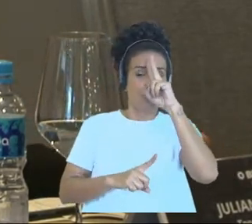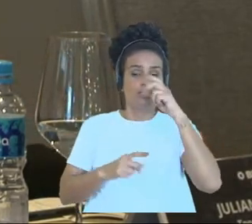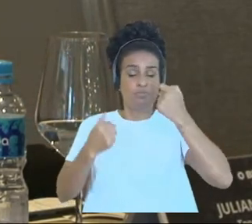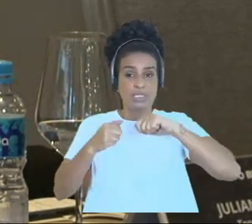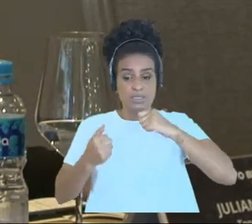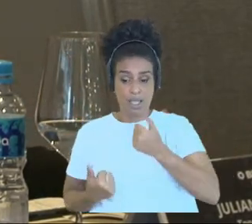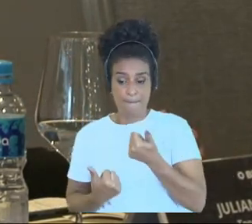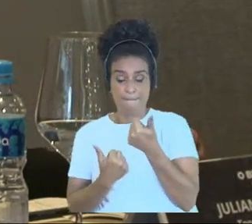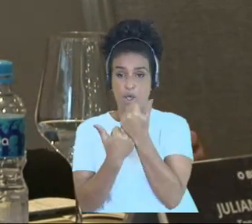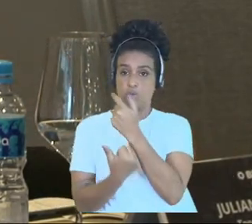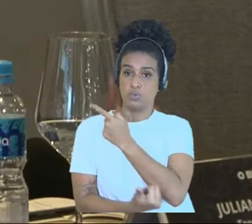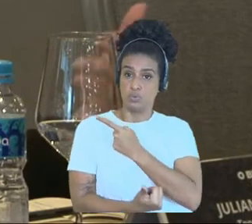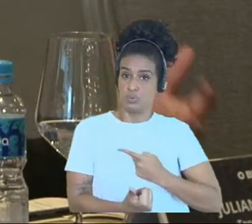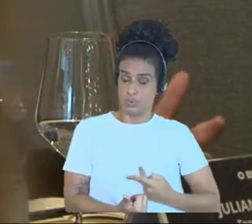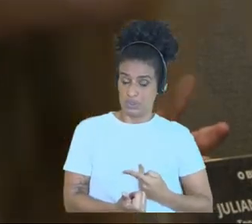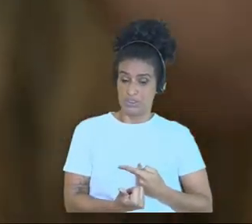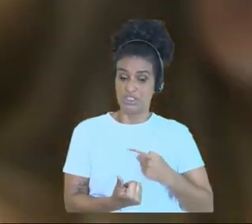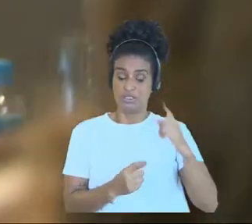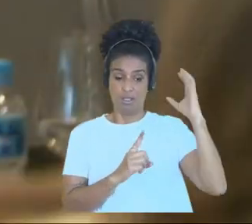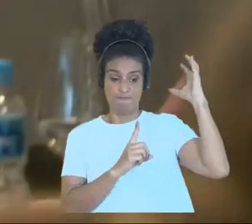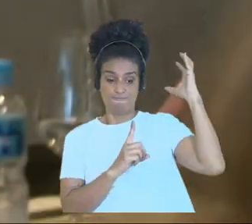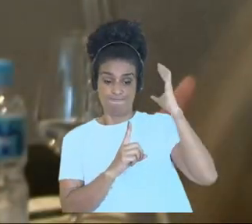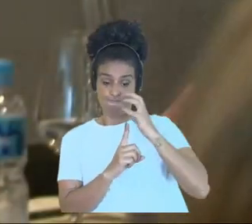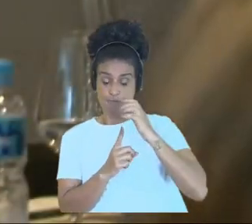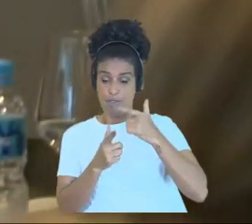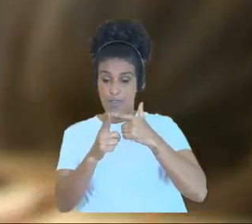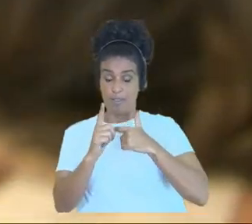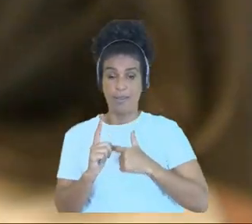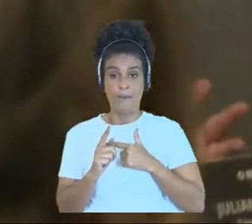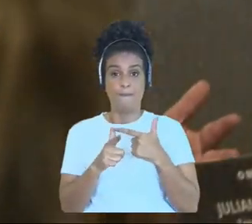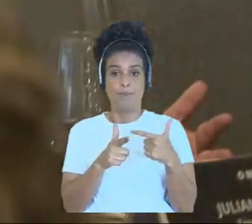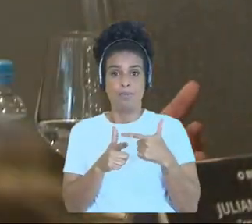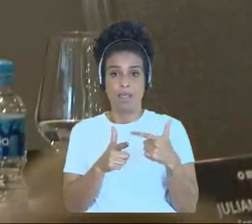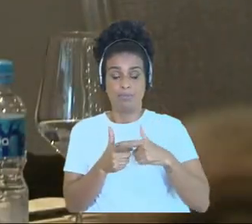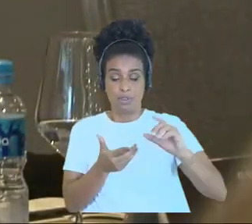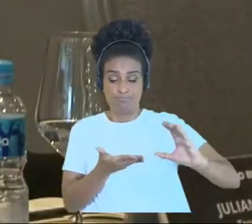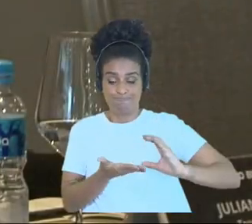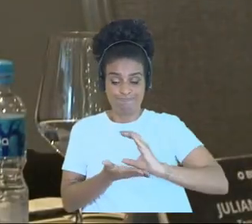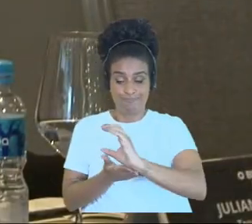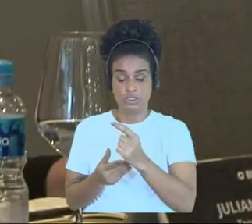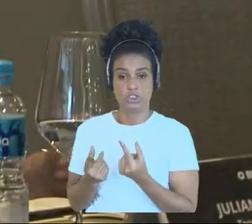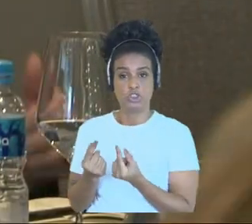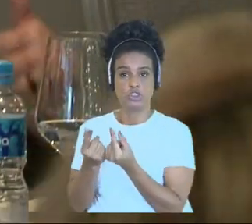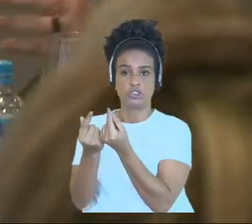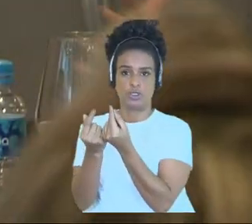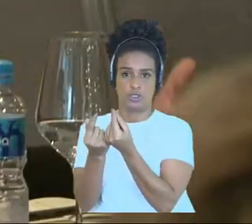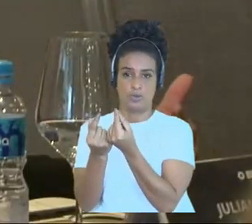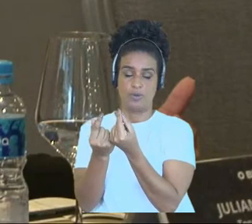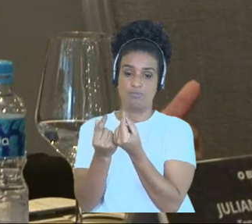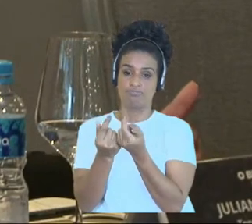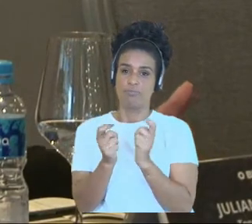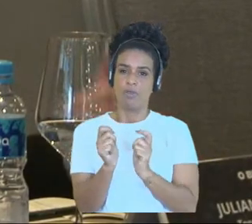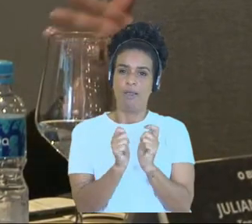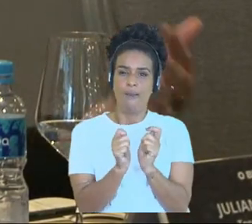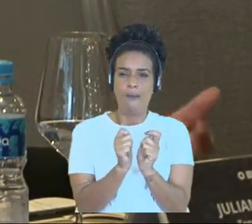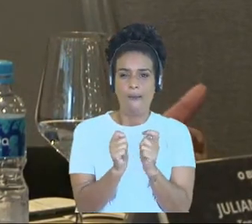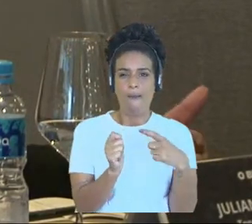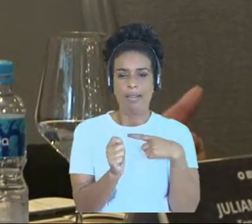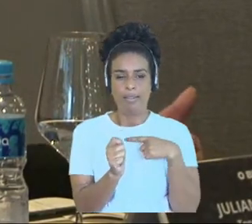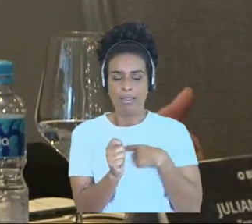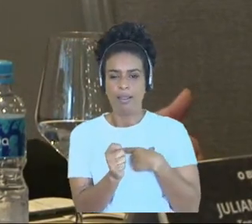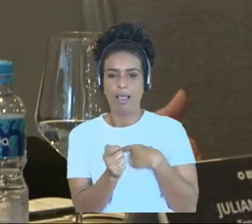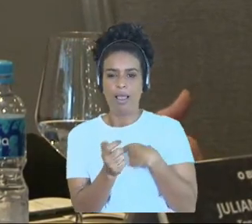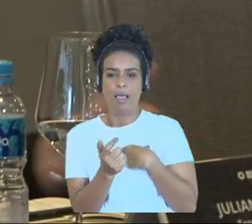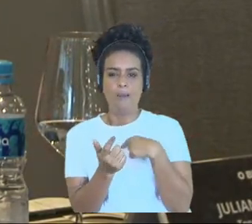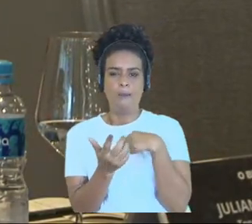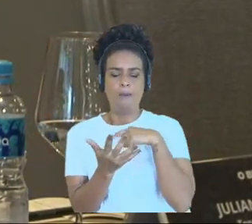Então, a gente acaba tendo uma pressão muito grande por programas de transferência de renda. Então, lidar com essas demandas que a gente